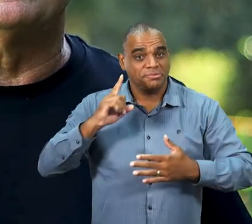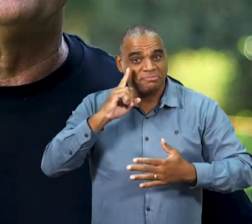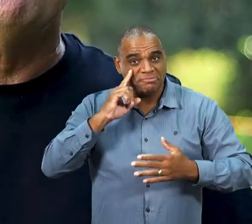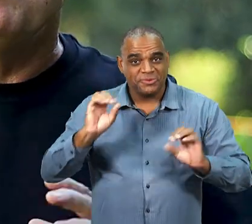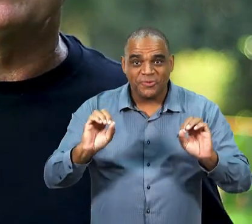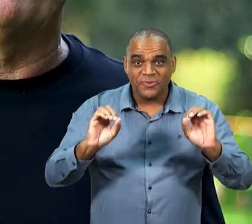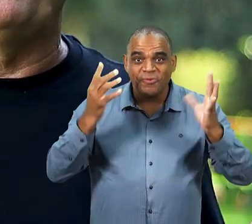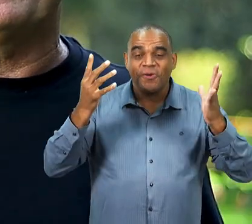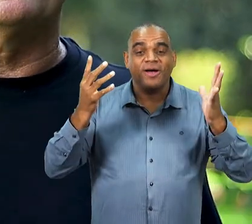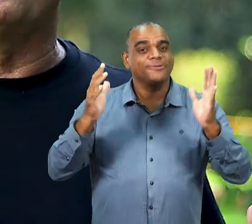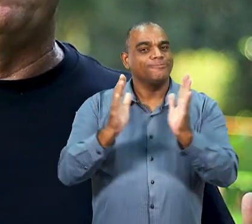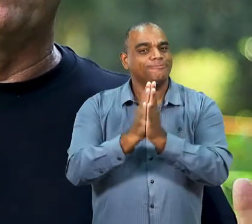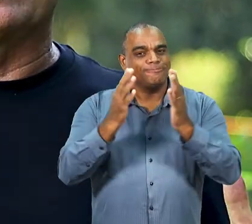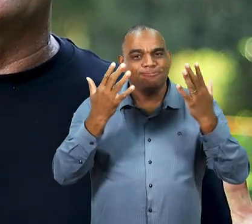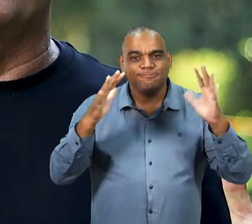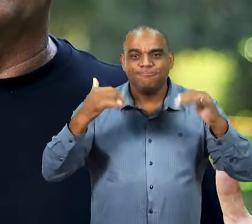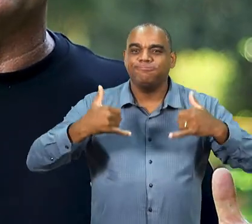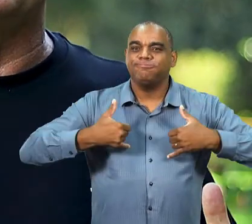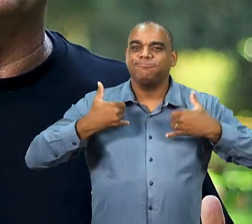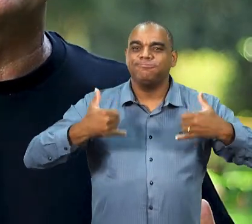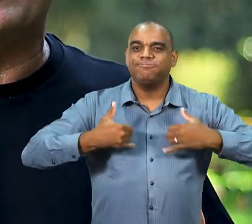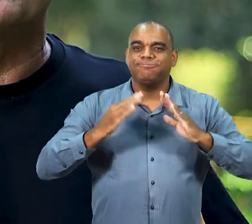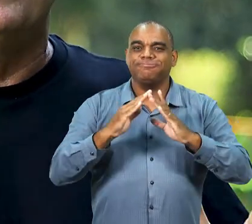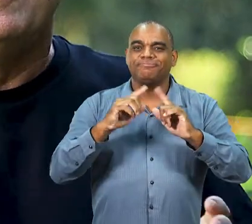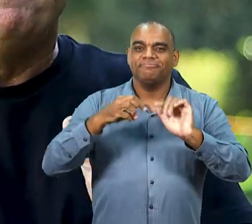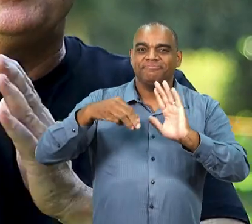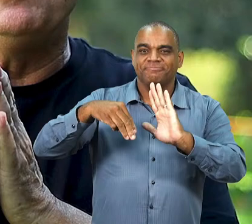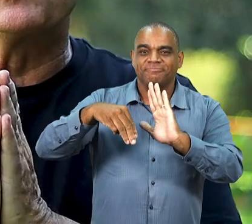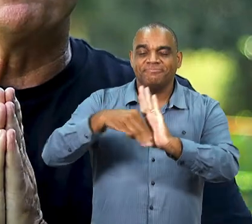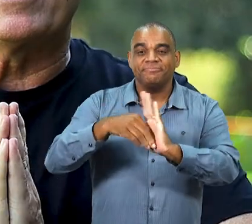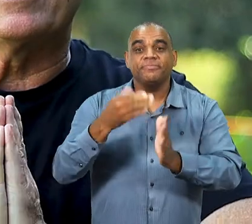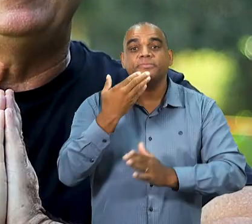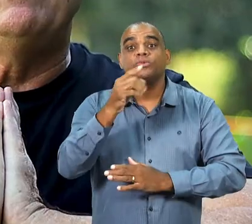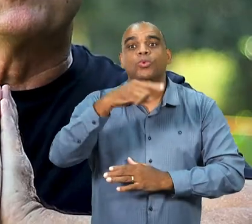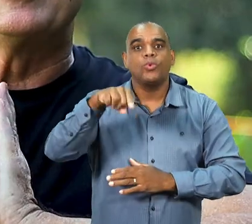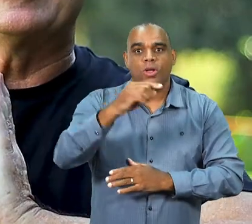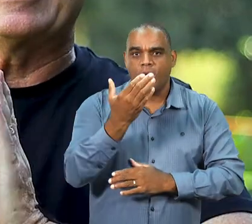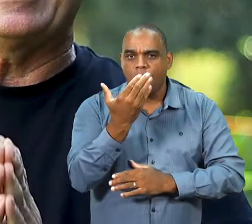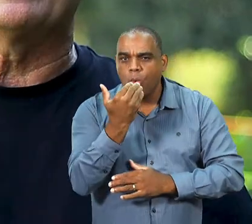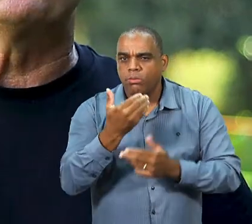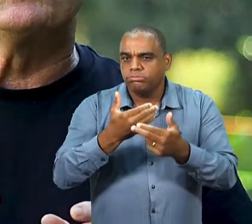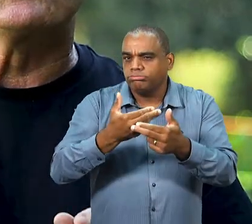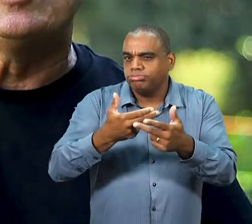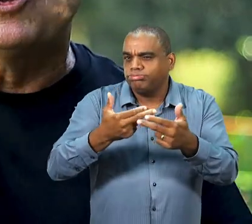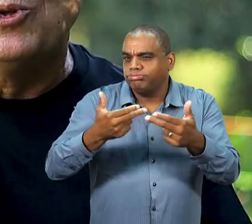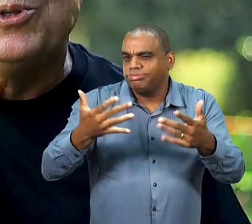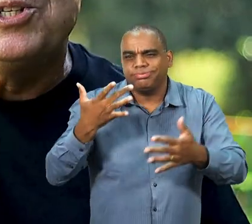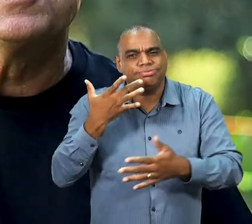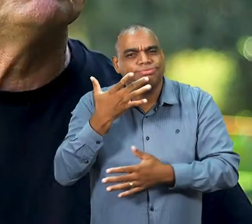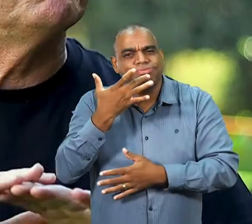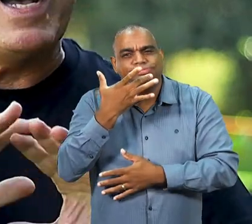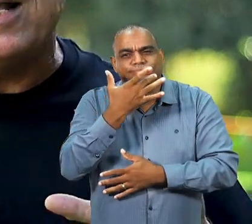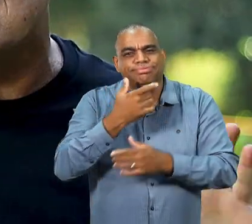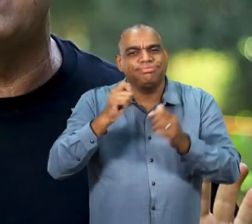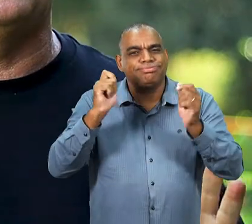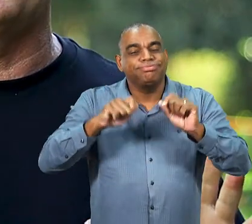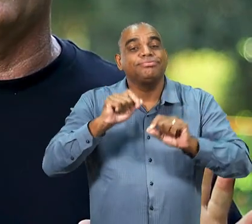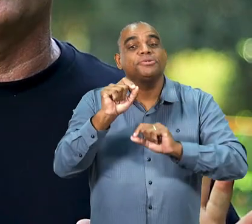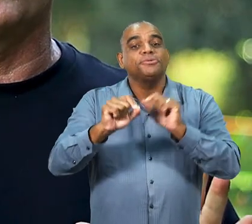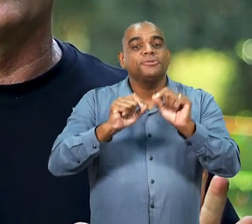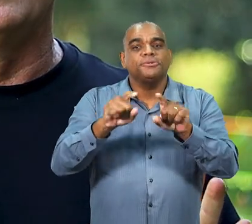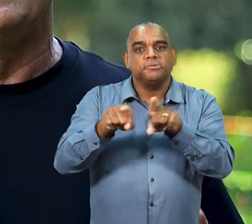Neste dia de muita festa e comemoração ao nosso aniversário, pedimos para que você traga os seus quitutes